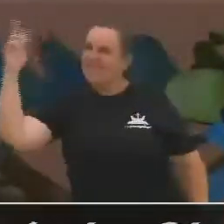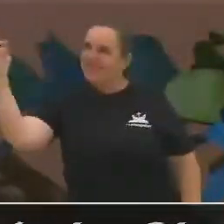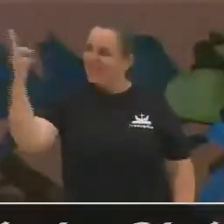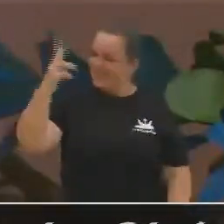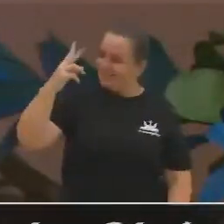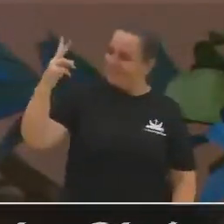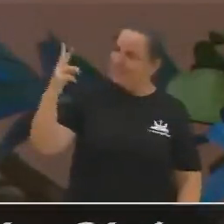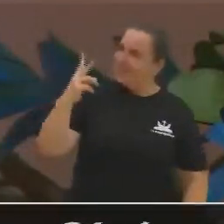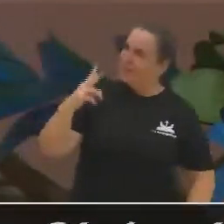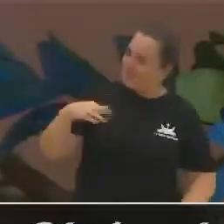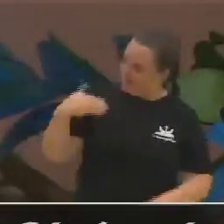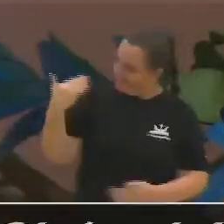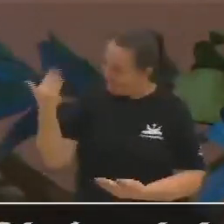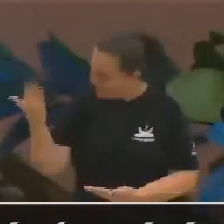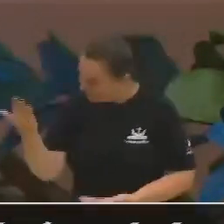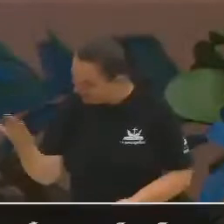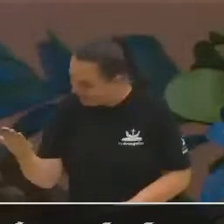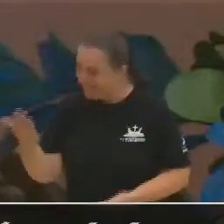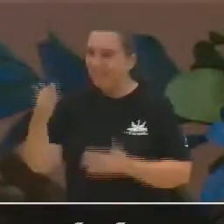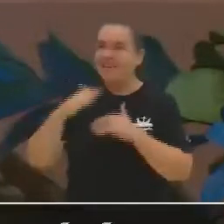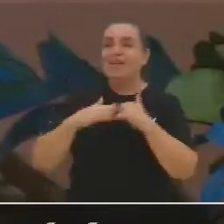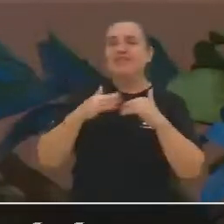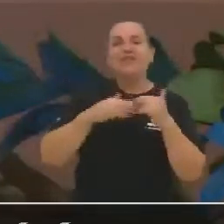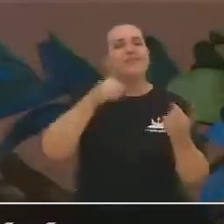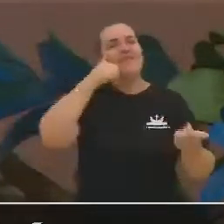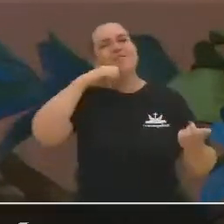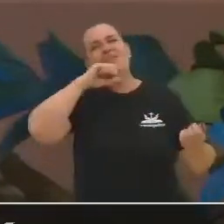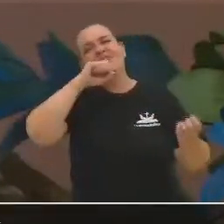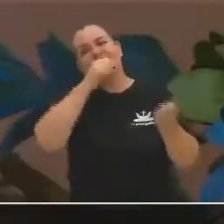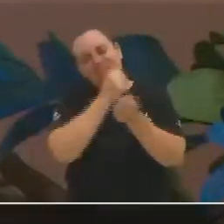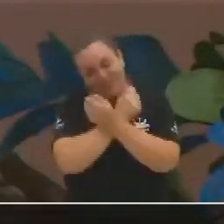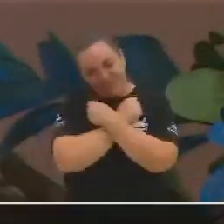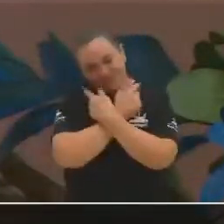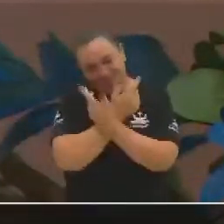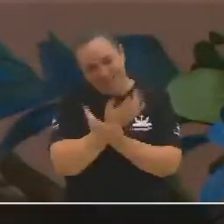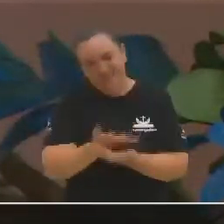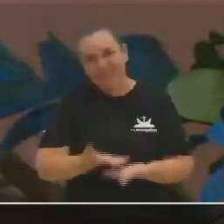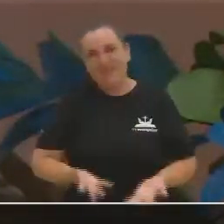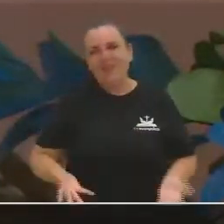se estou no teu olhar, doce Mãe de